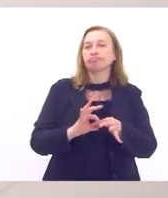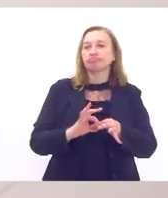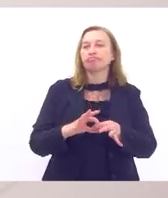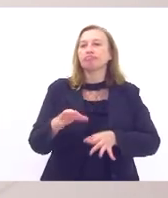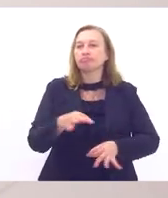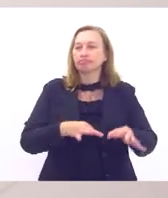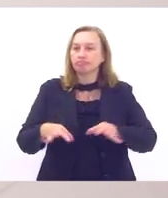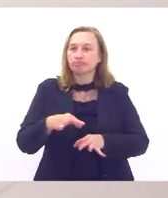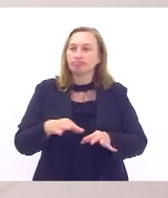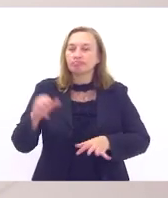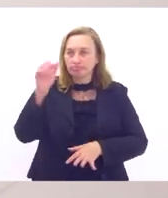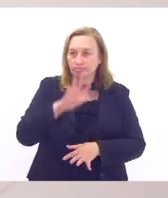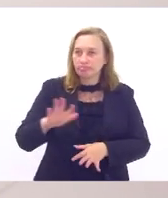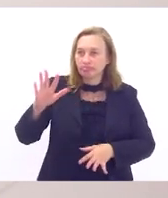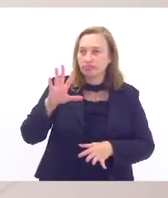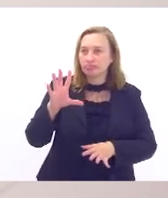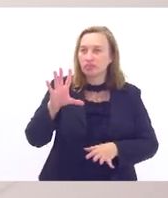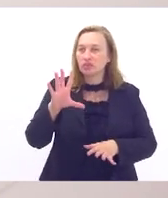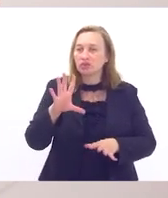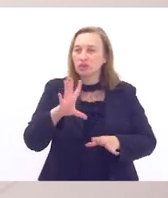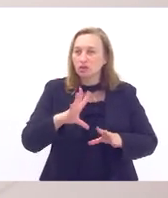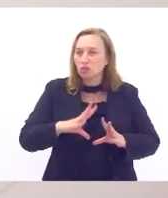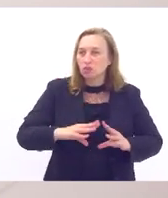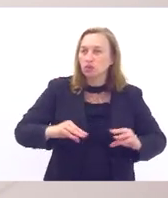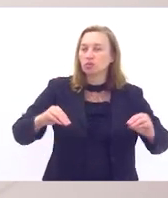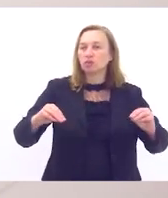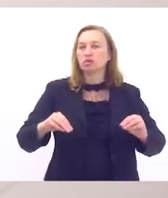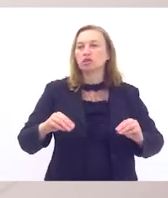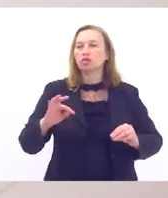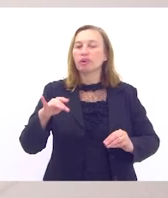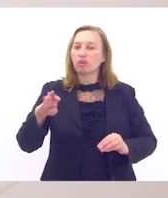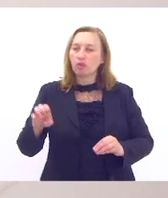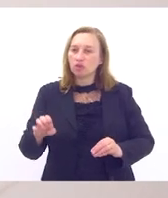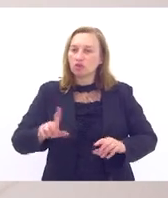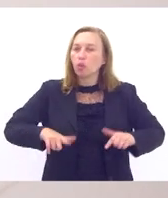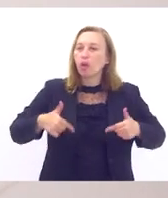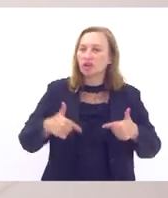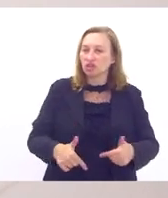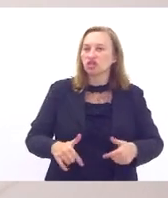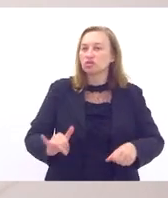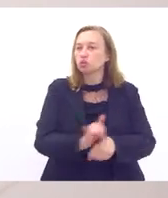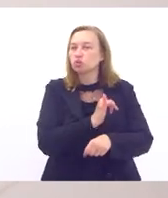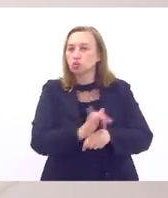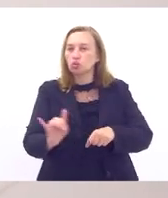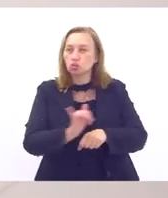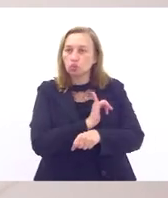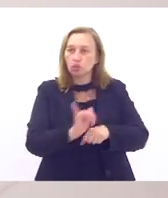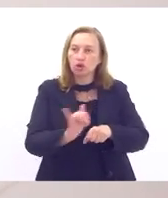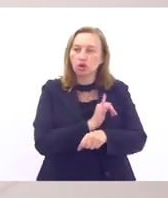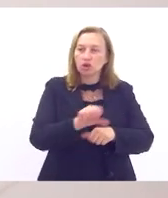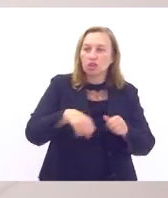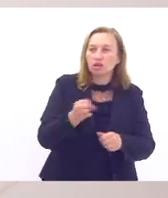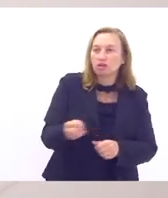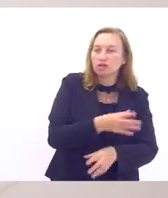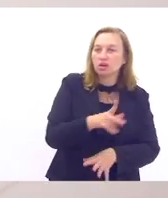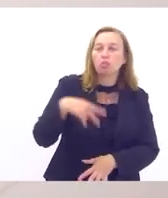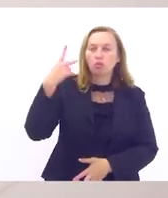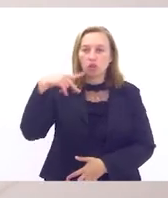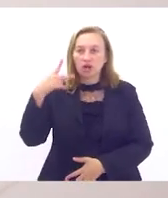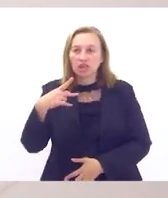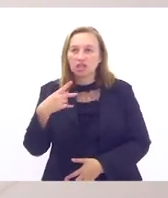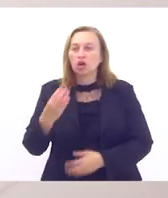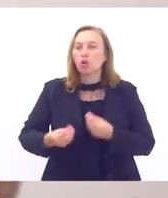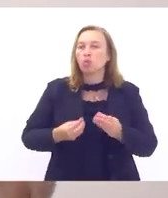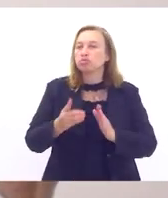Plano Nacional de Eliminação da Tuberculose, com as ações de articulação e inovação política, como